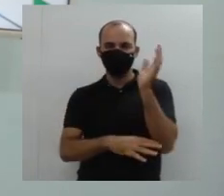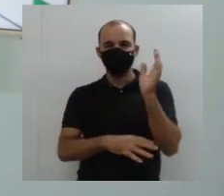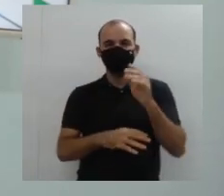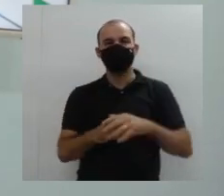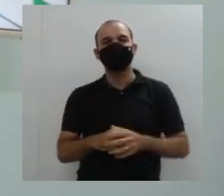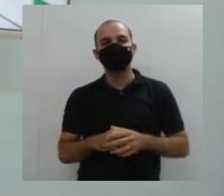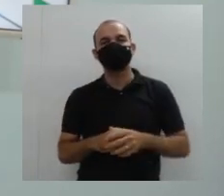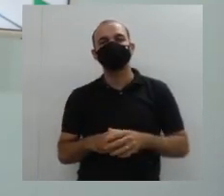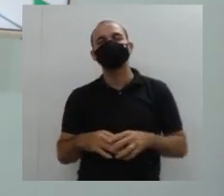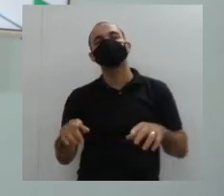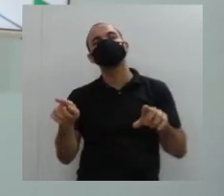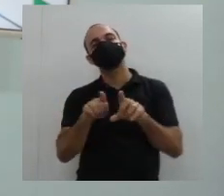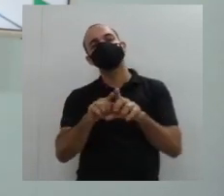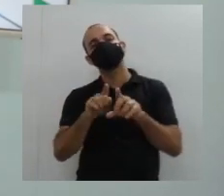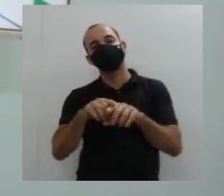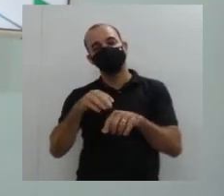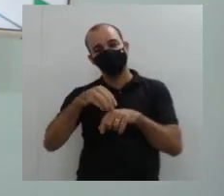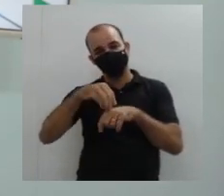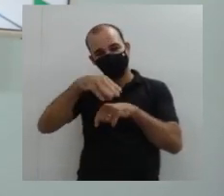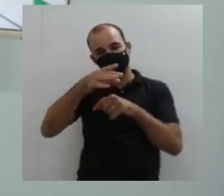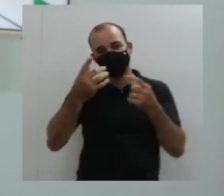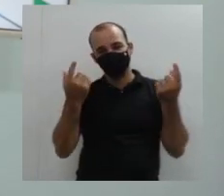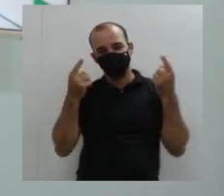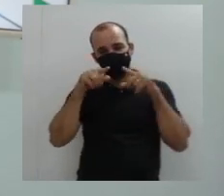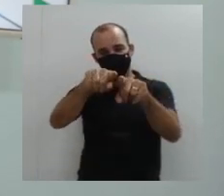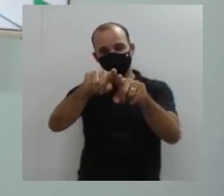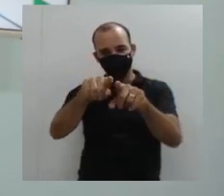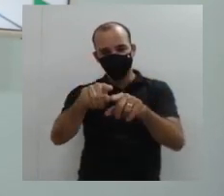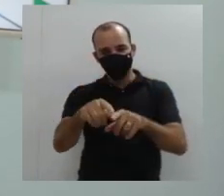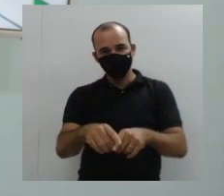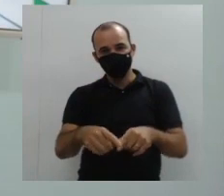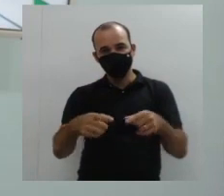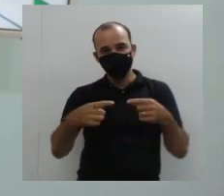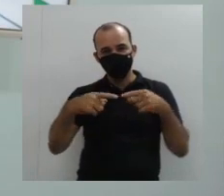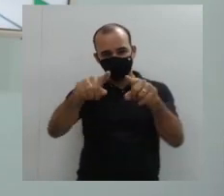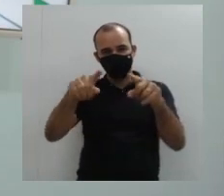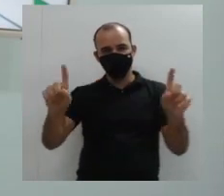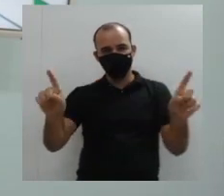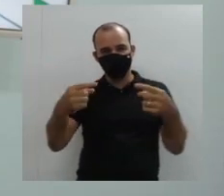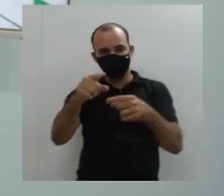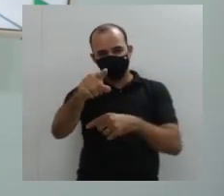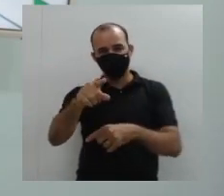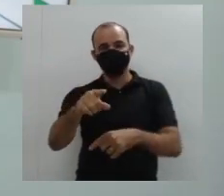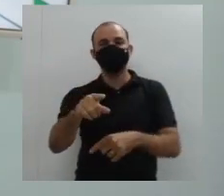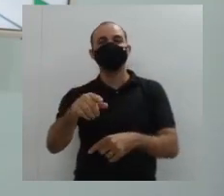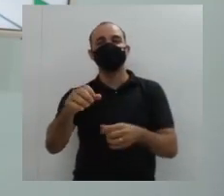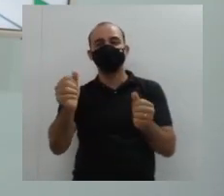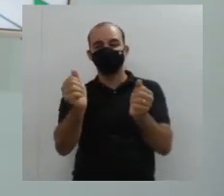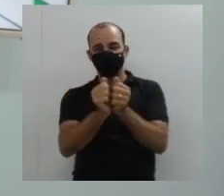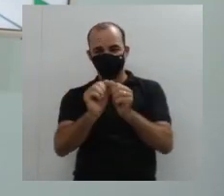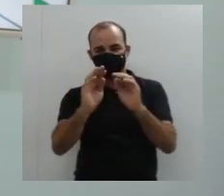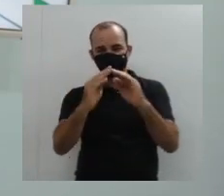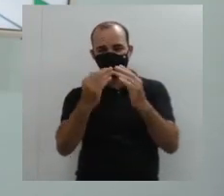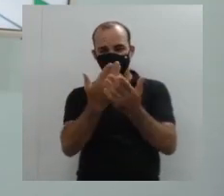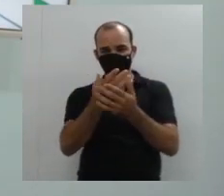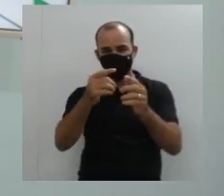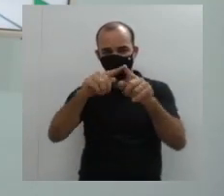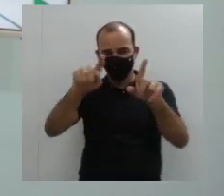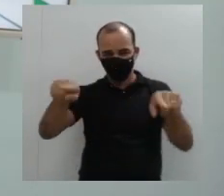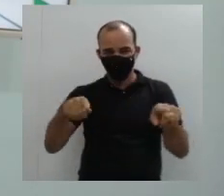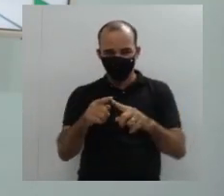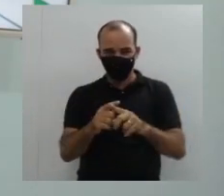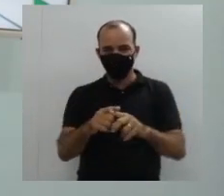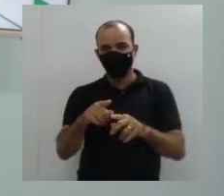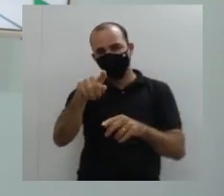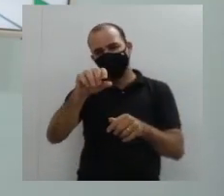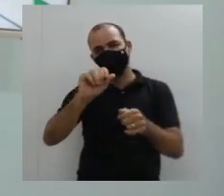deixar para vocês um desafio, que é justamente construir em sala de aula com o seu professor um jornalzinho,